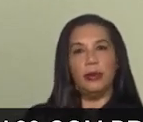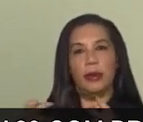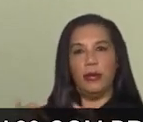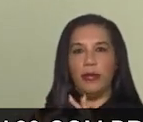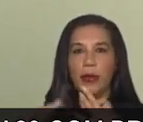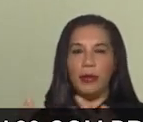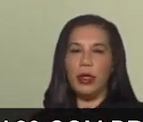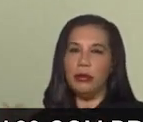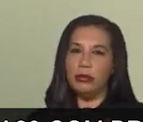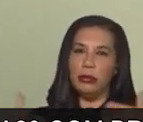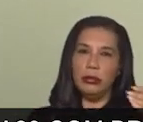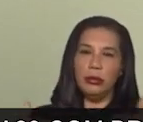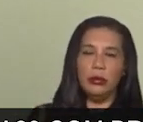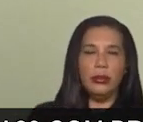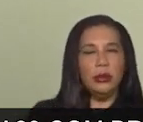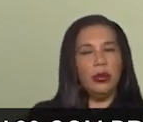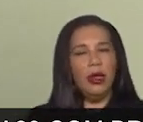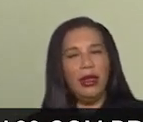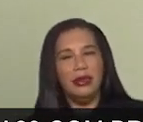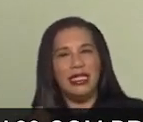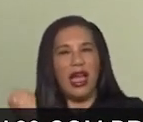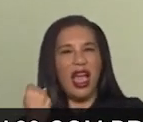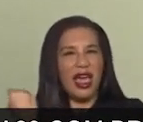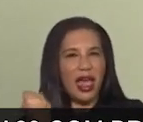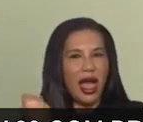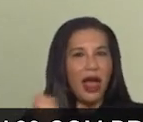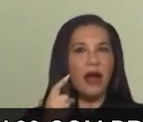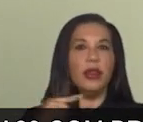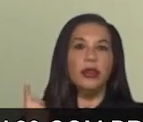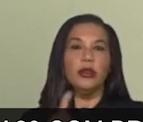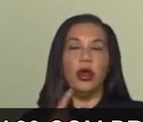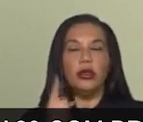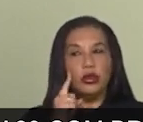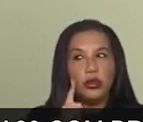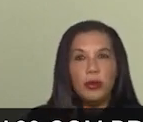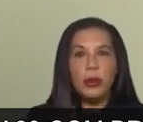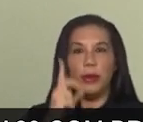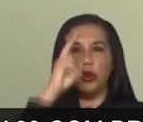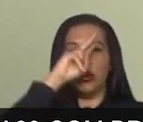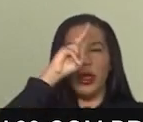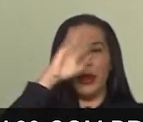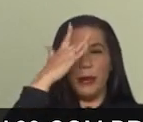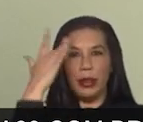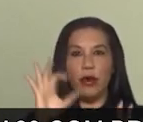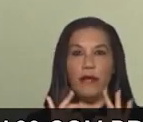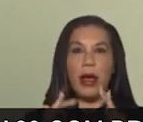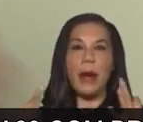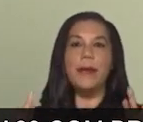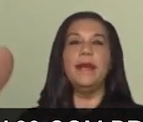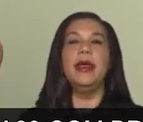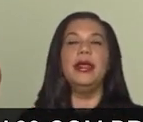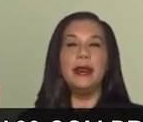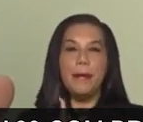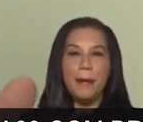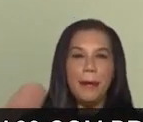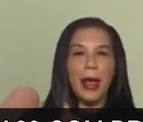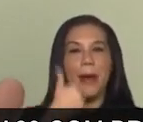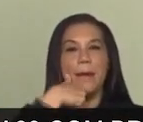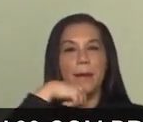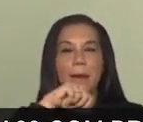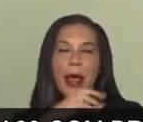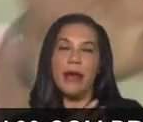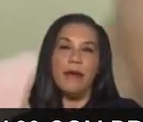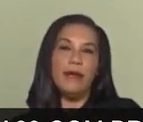chegando, doentes, graves, né? A gente teve histórias de pessoas, de famílias assim, pai, mãe,